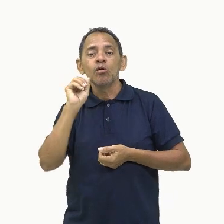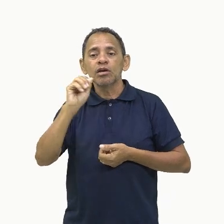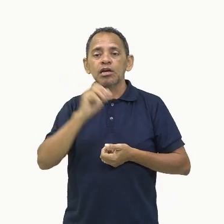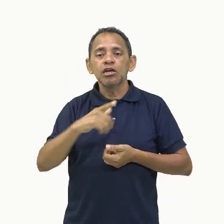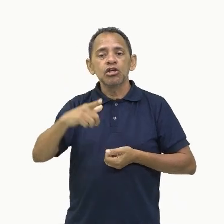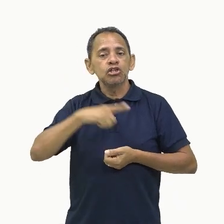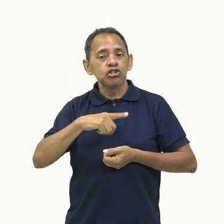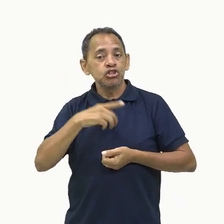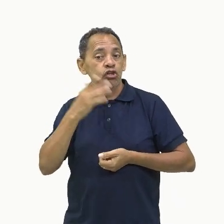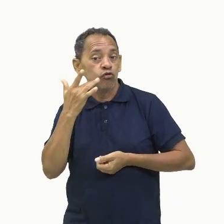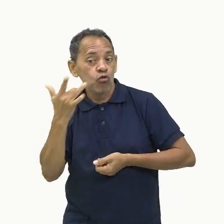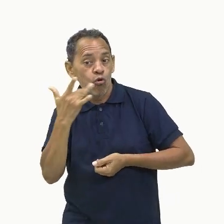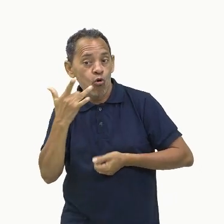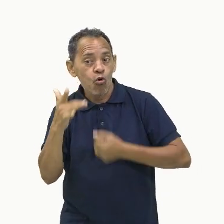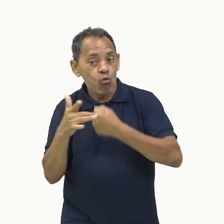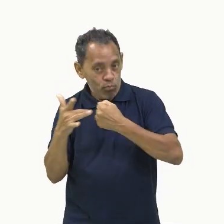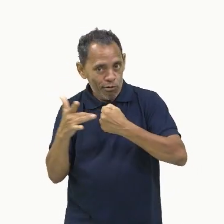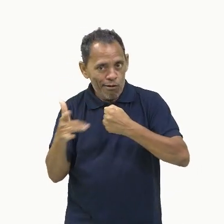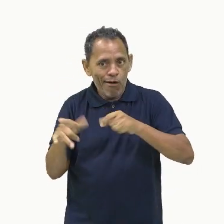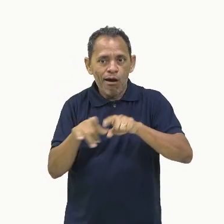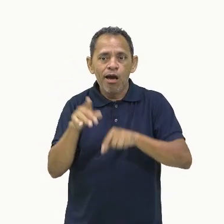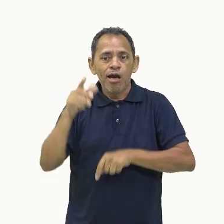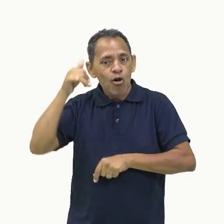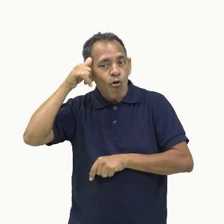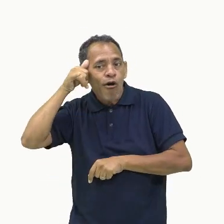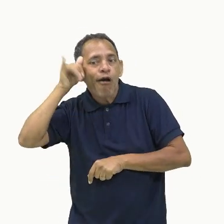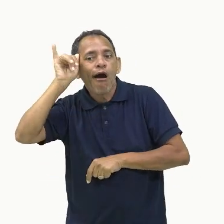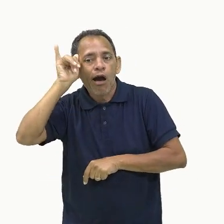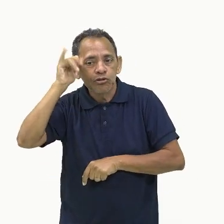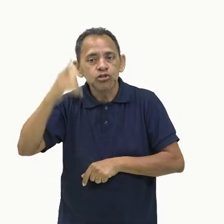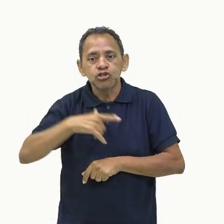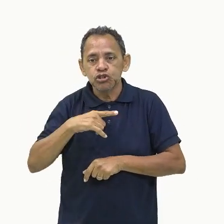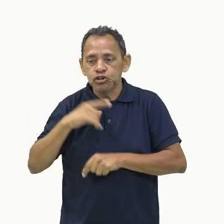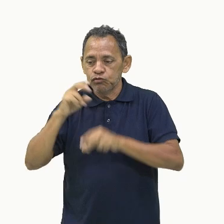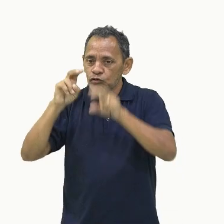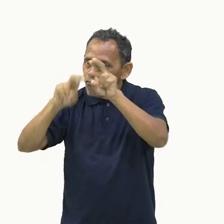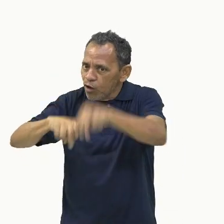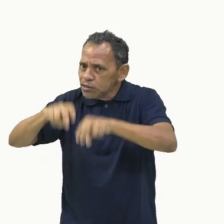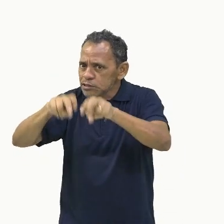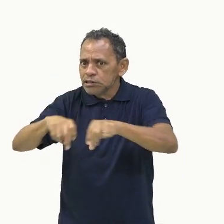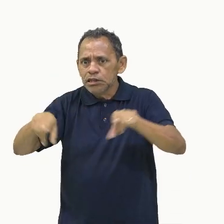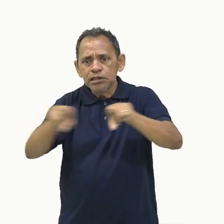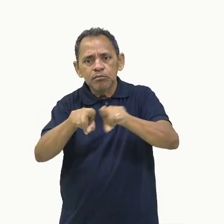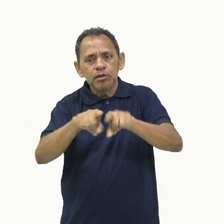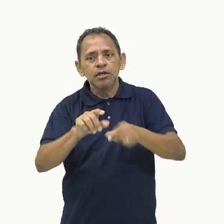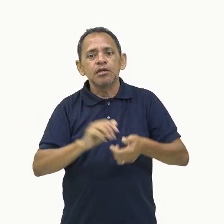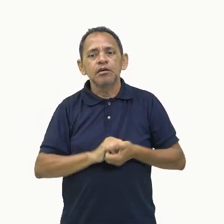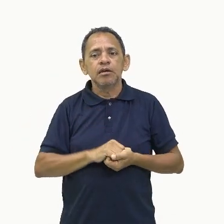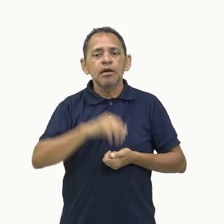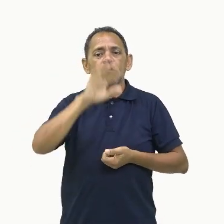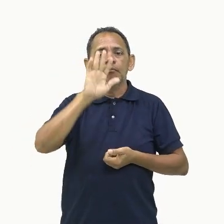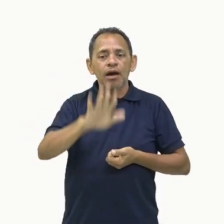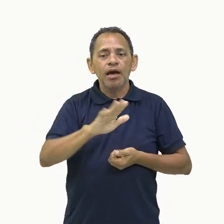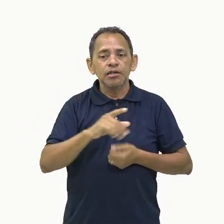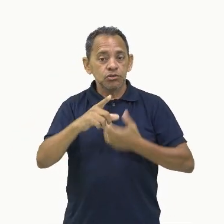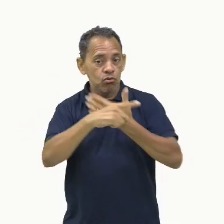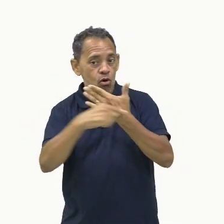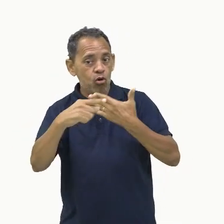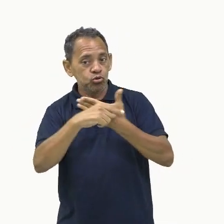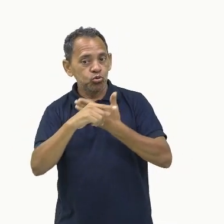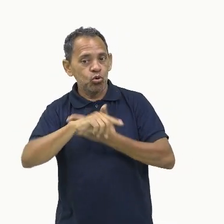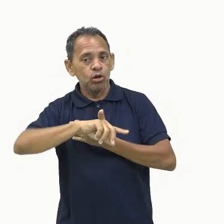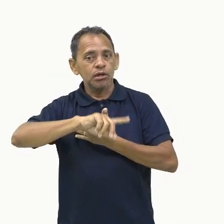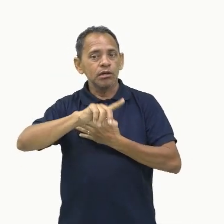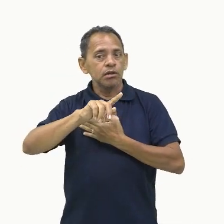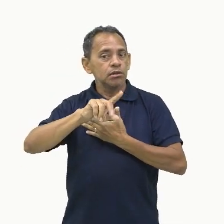ouro, tive gado e tive fazendas, não é? Mas este autor não